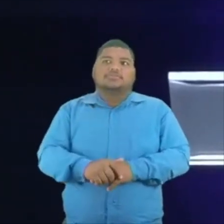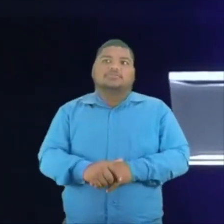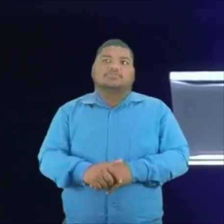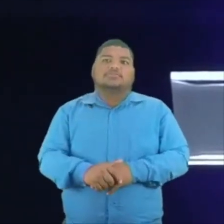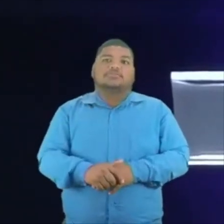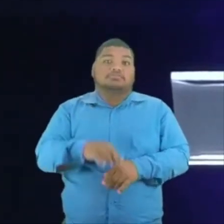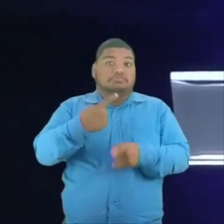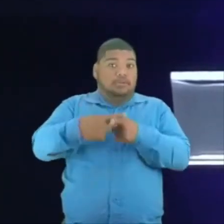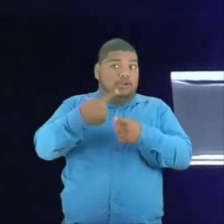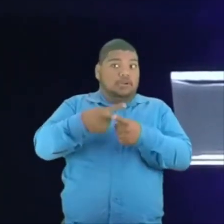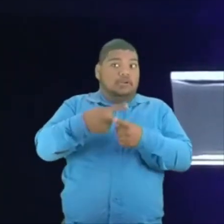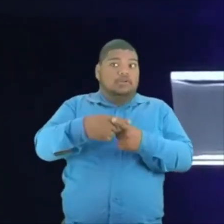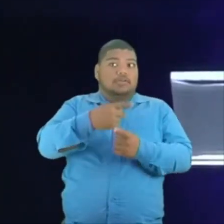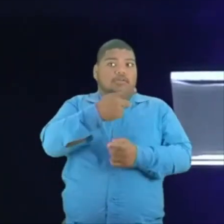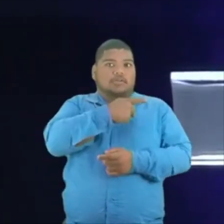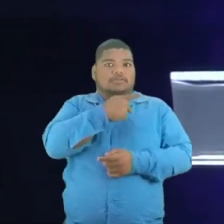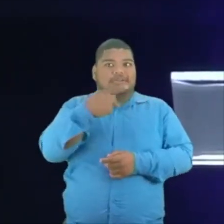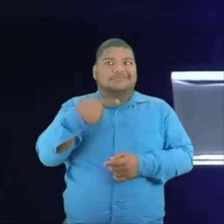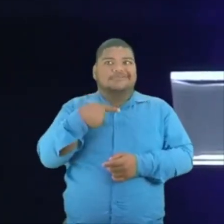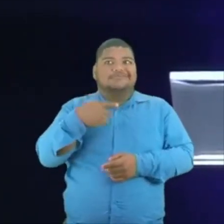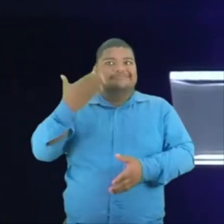aqui, que caiu.